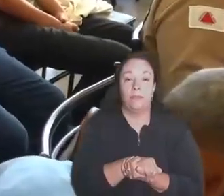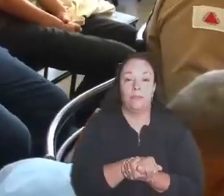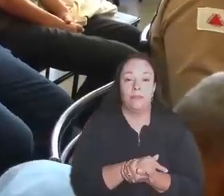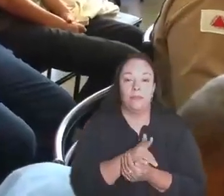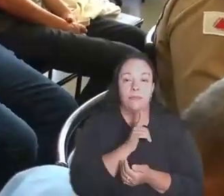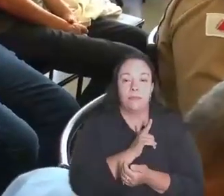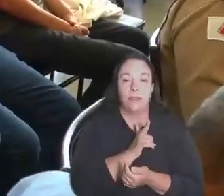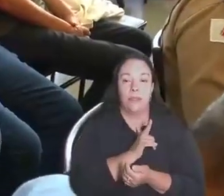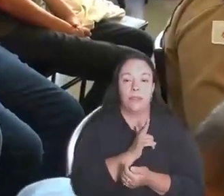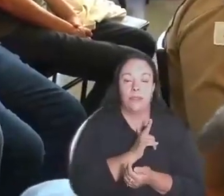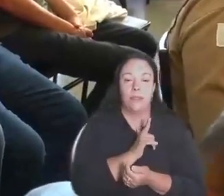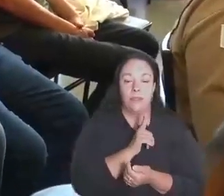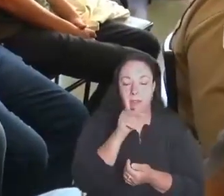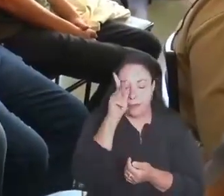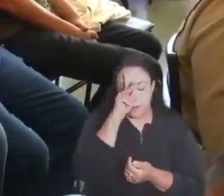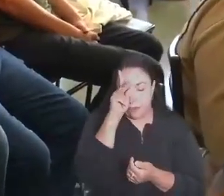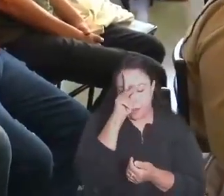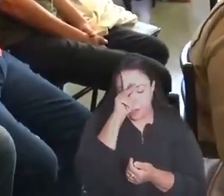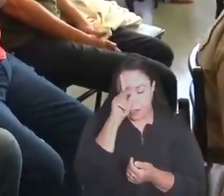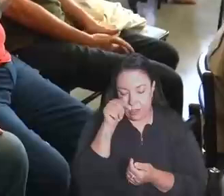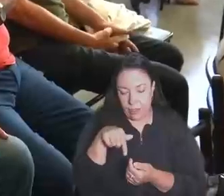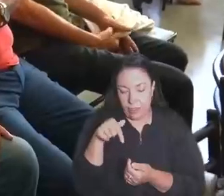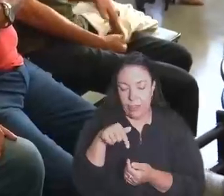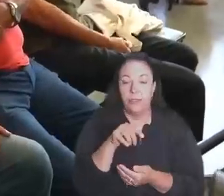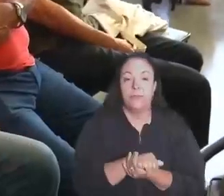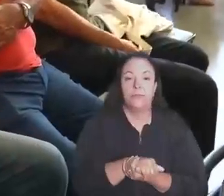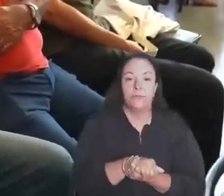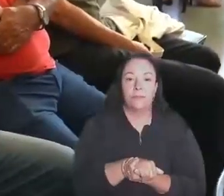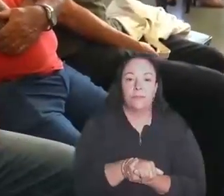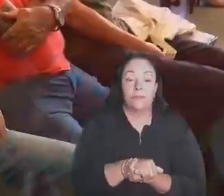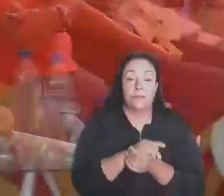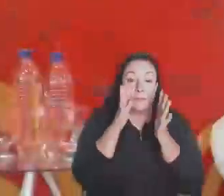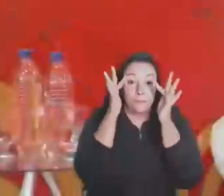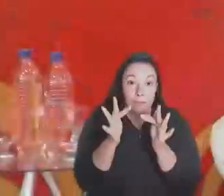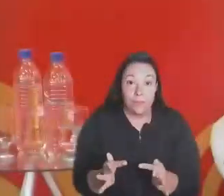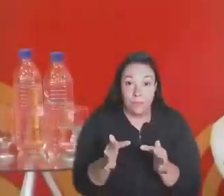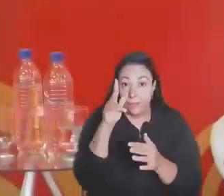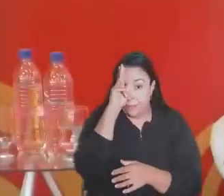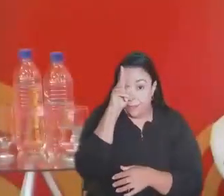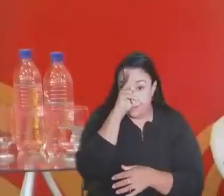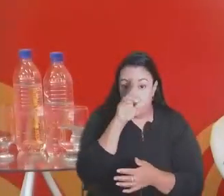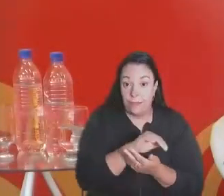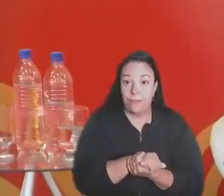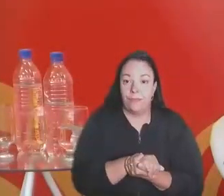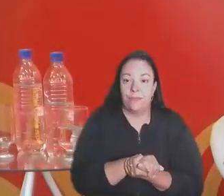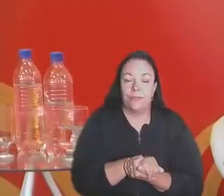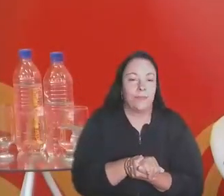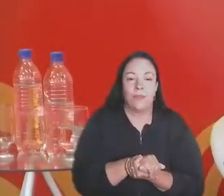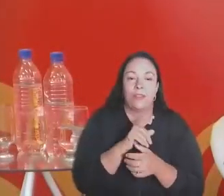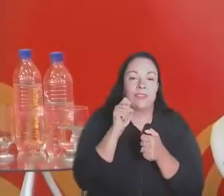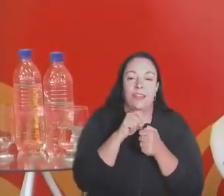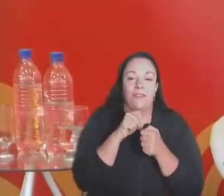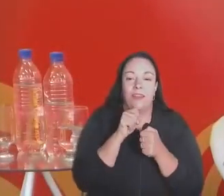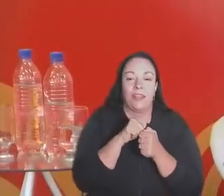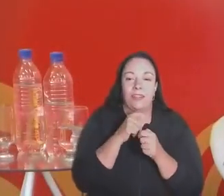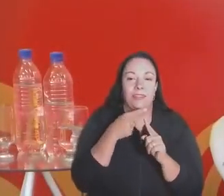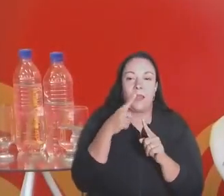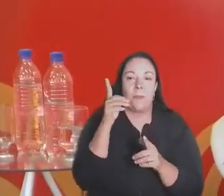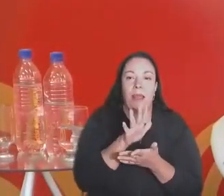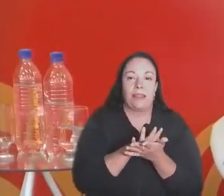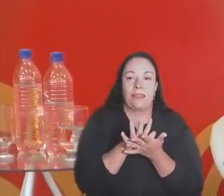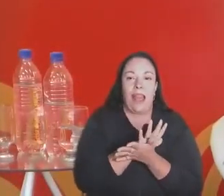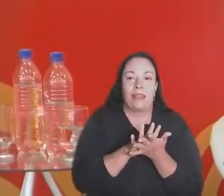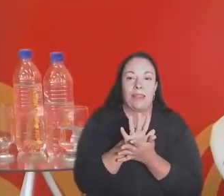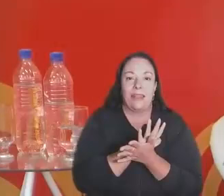Tem histórias aqui que quando eu terminei essa história, eu não conseguia fazer mais nada.